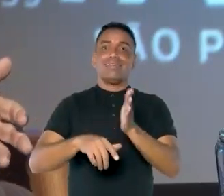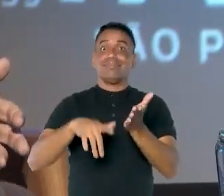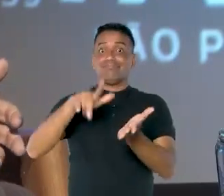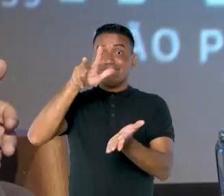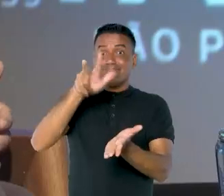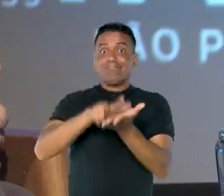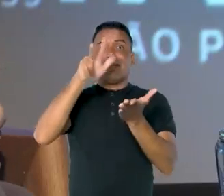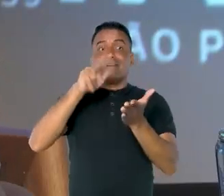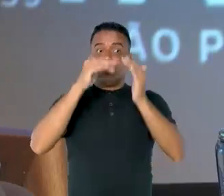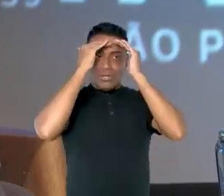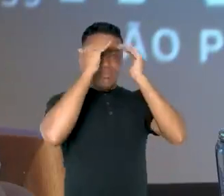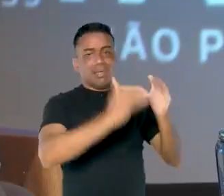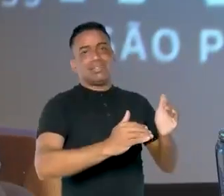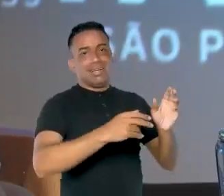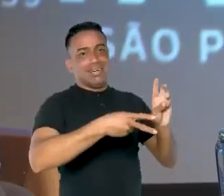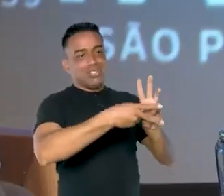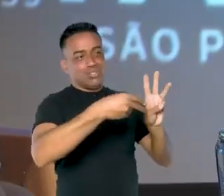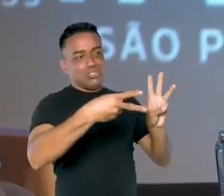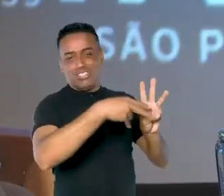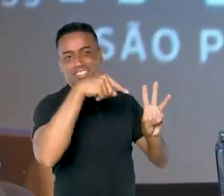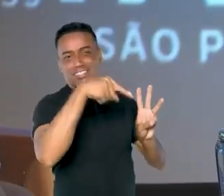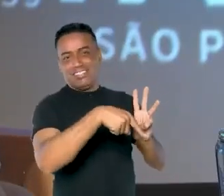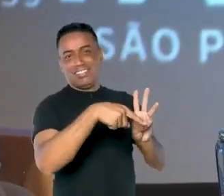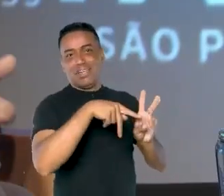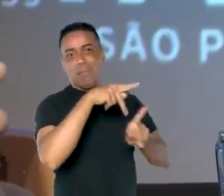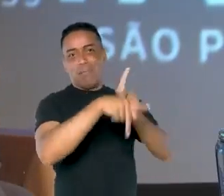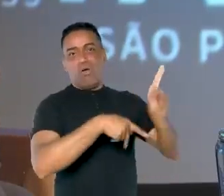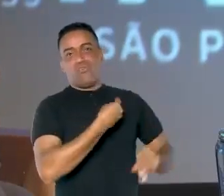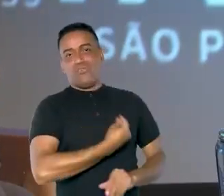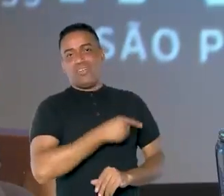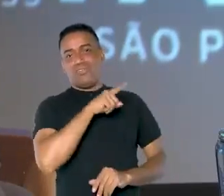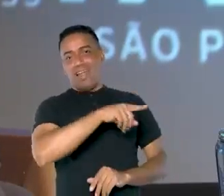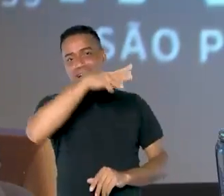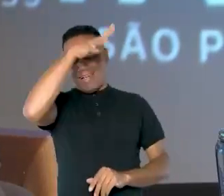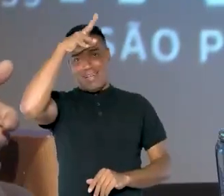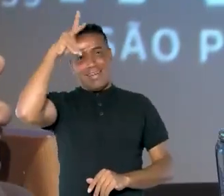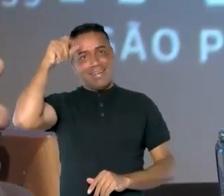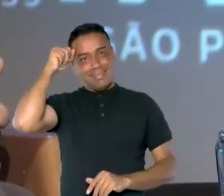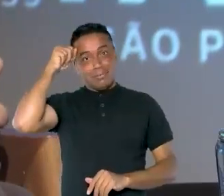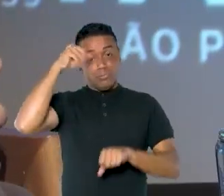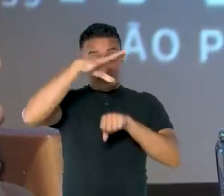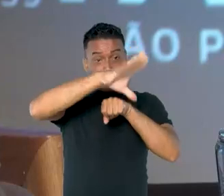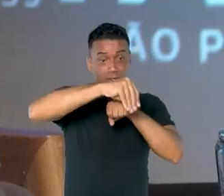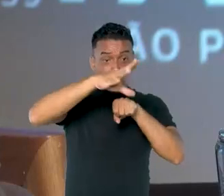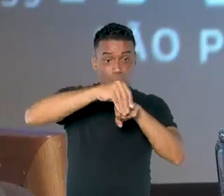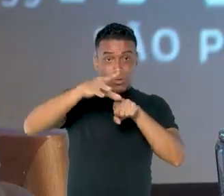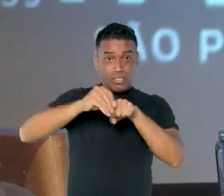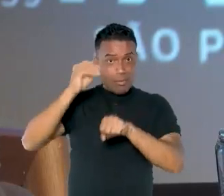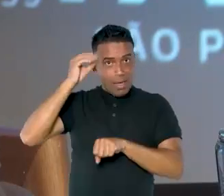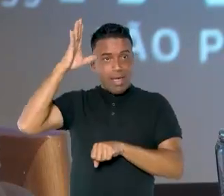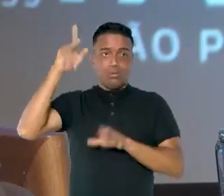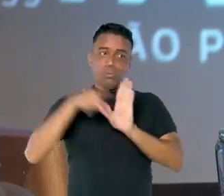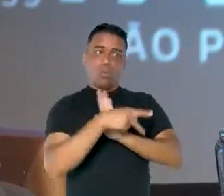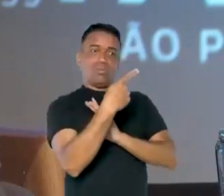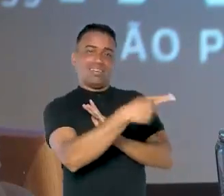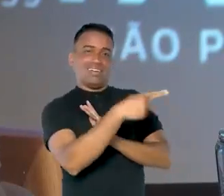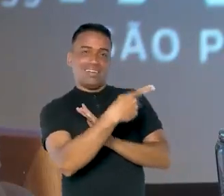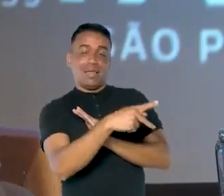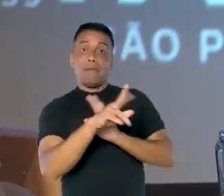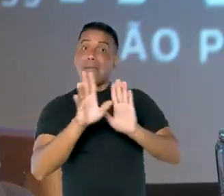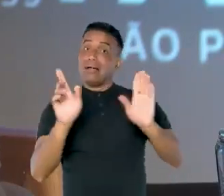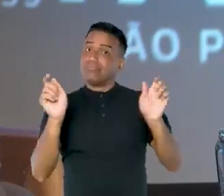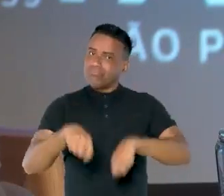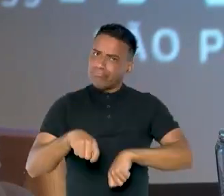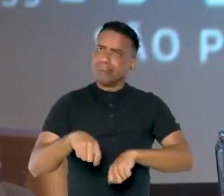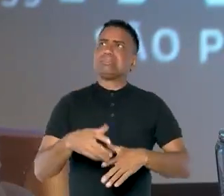lá, não é? Que leve em conta o conhecimento produzido lá. Mas o